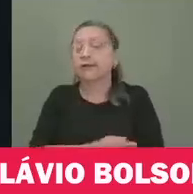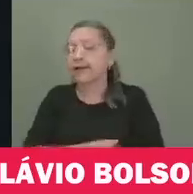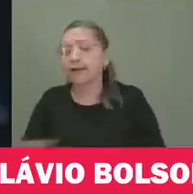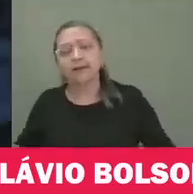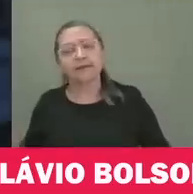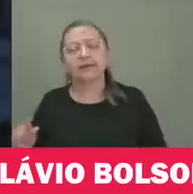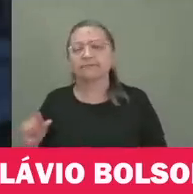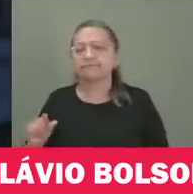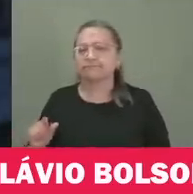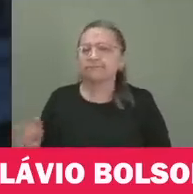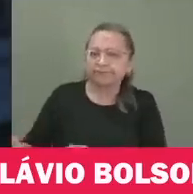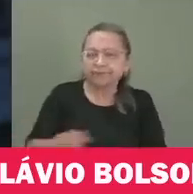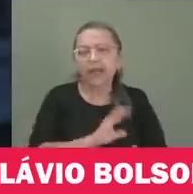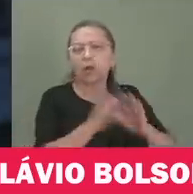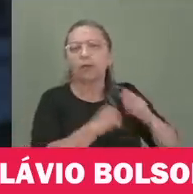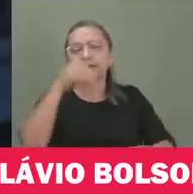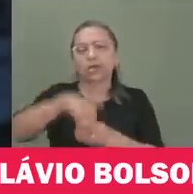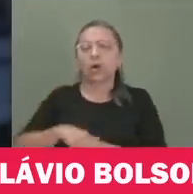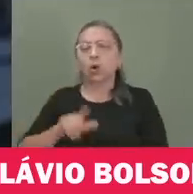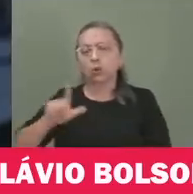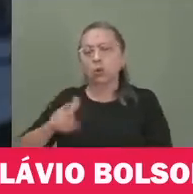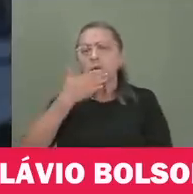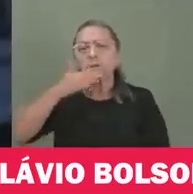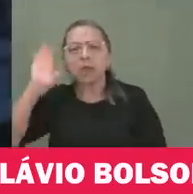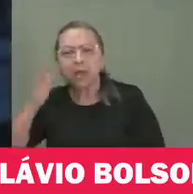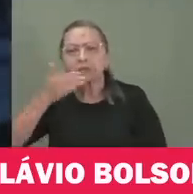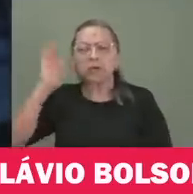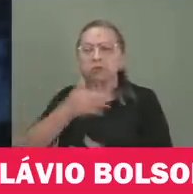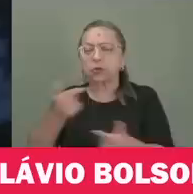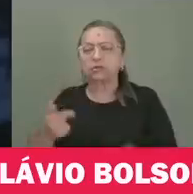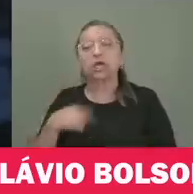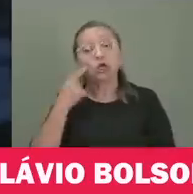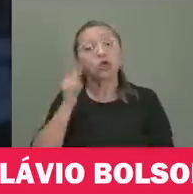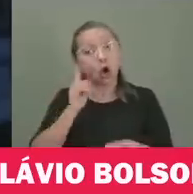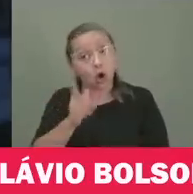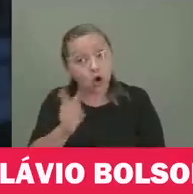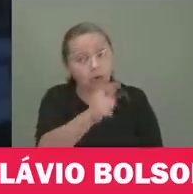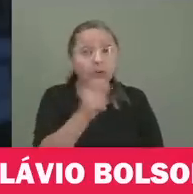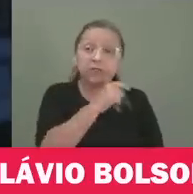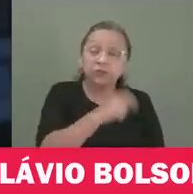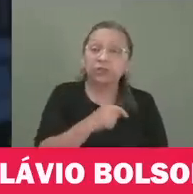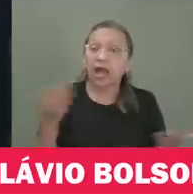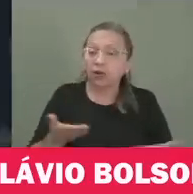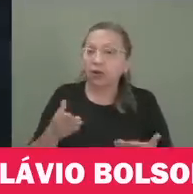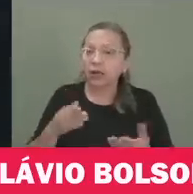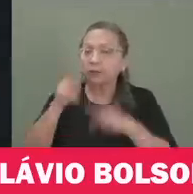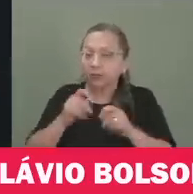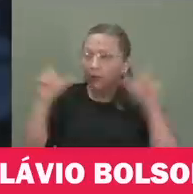prometendo coisas, nós alertamos que eram mentiras e agora a população está percebendo. Cadê o discurso do